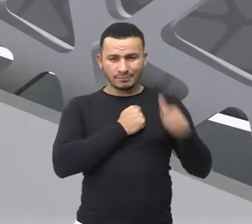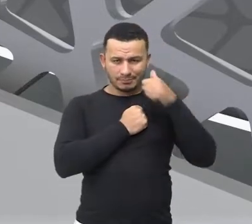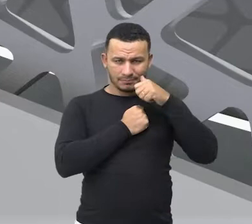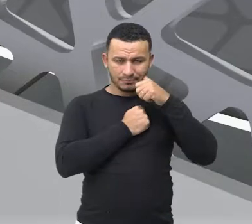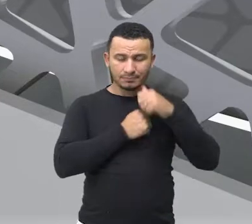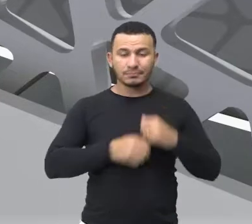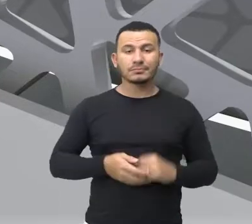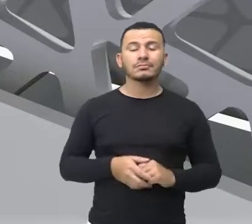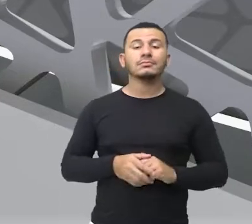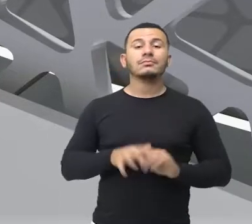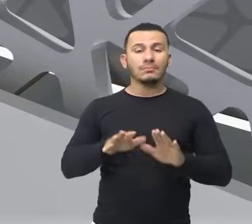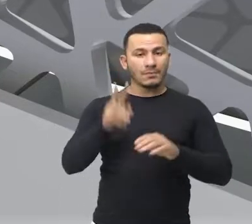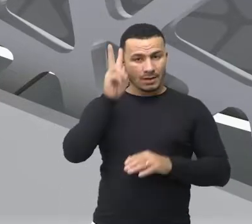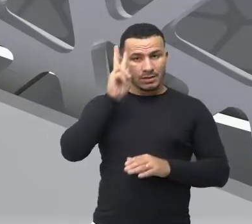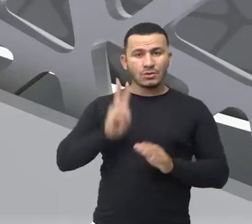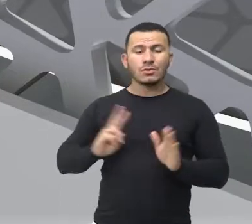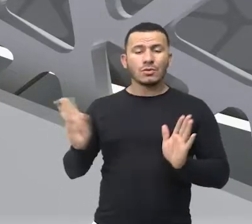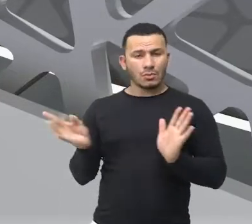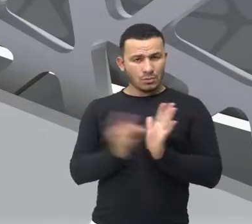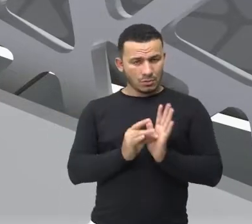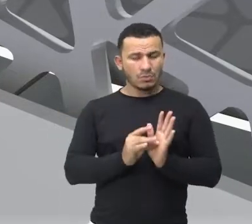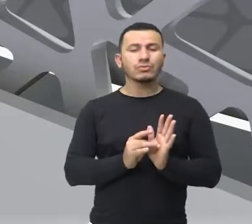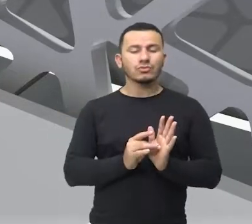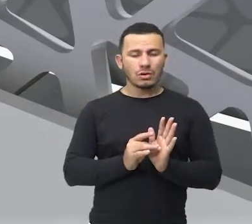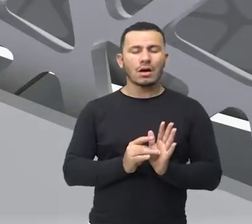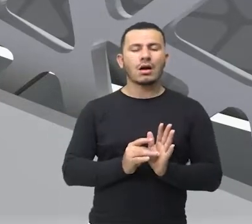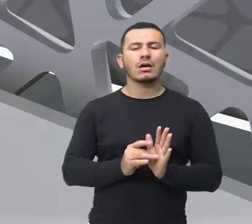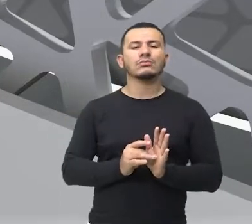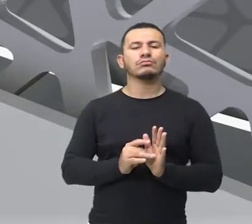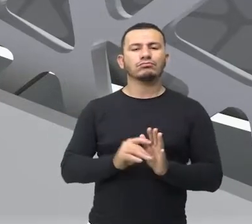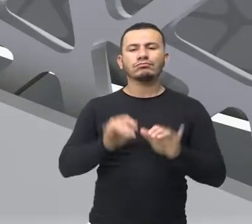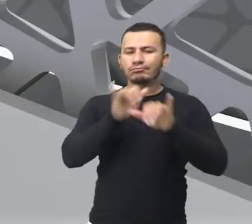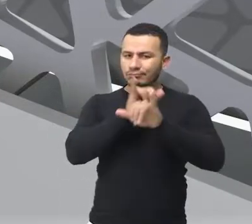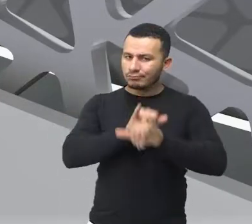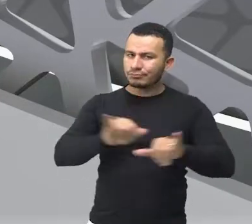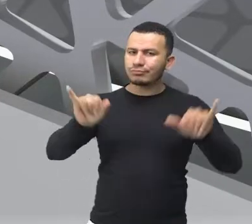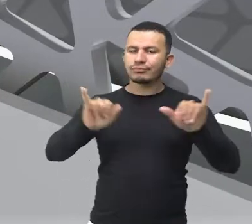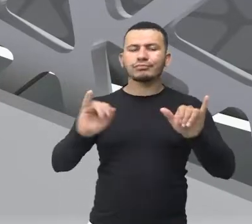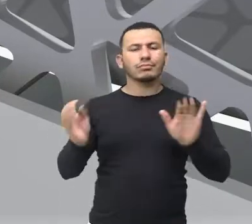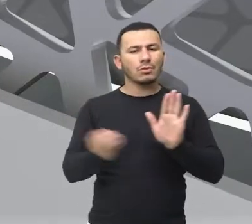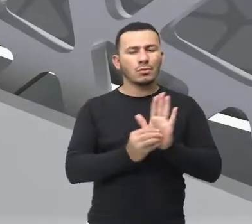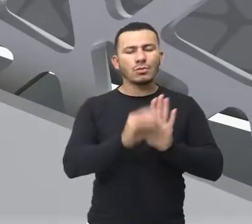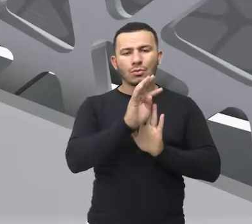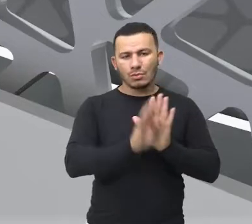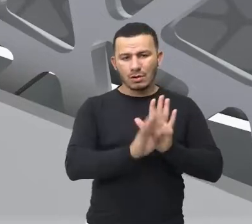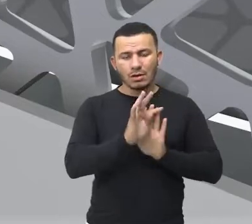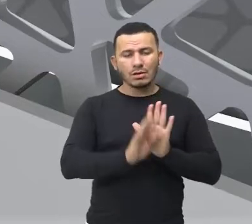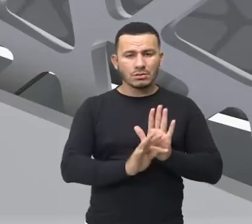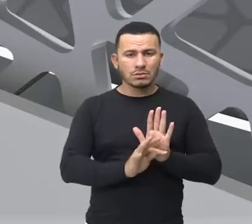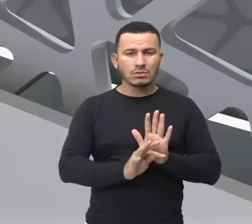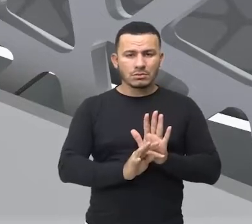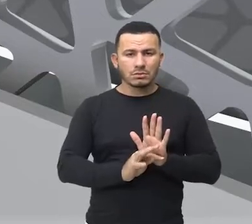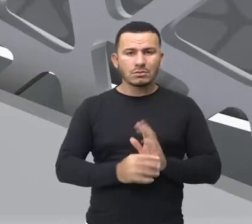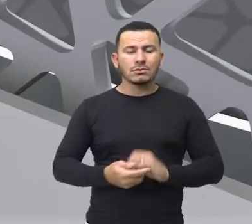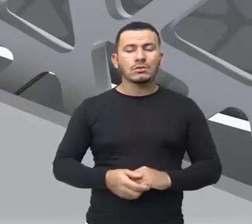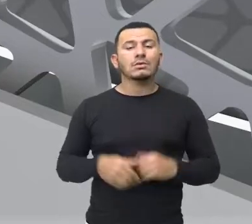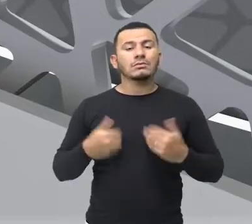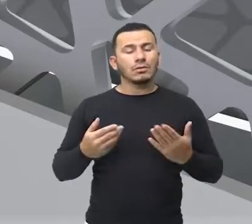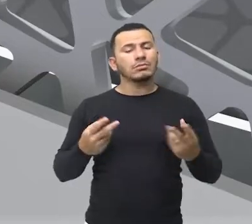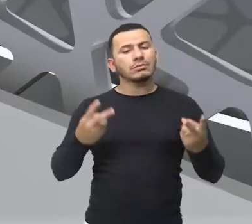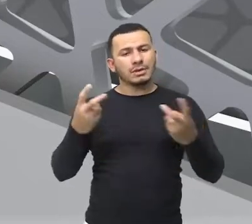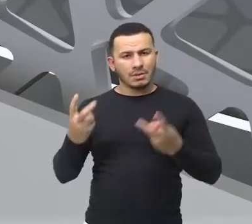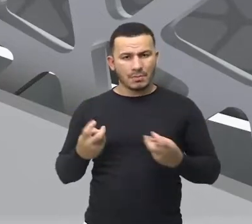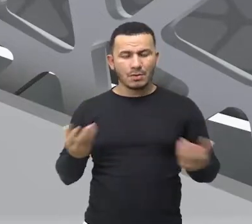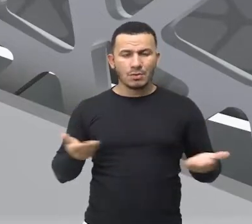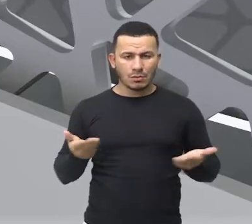esse fato foi relatado para a gente nesse texto, certo? Então você já